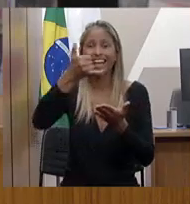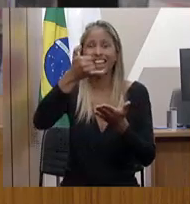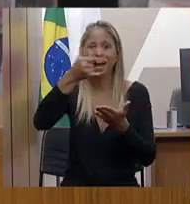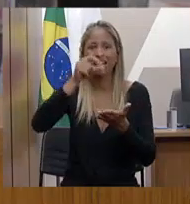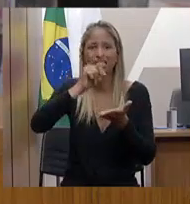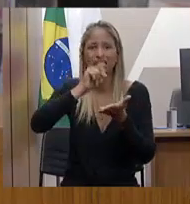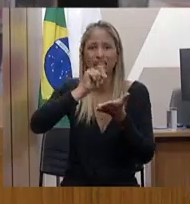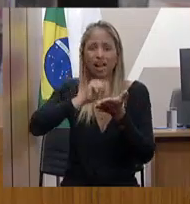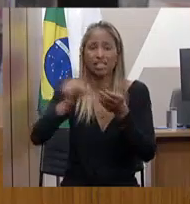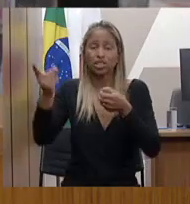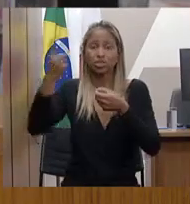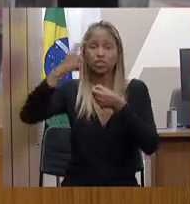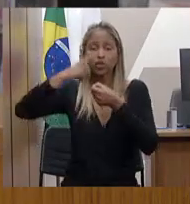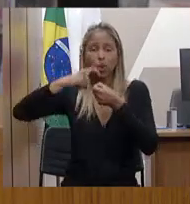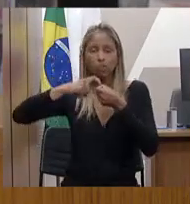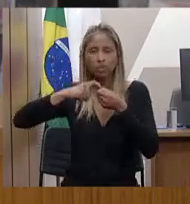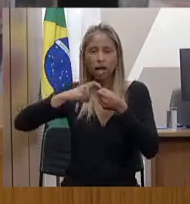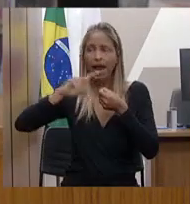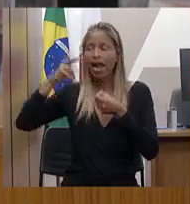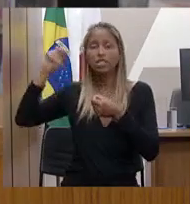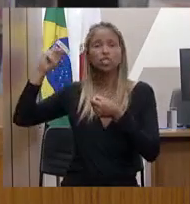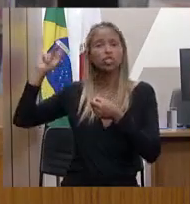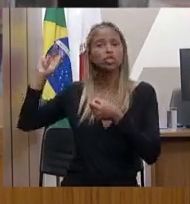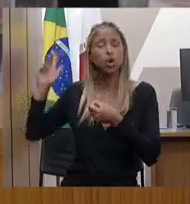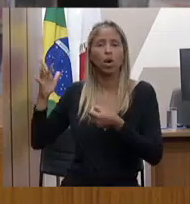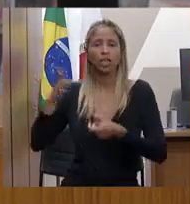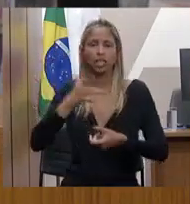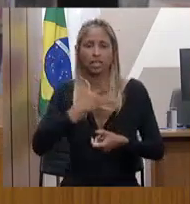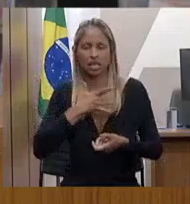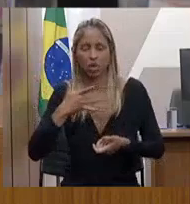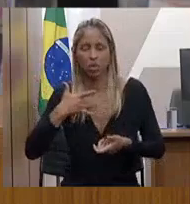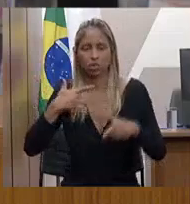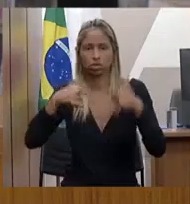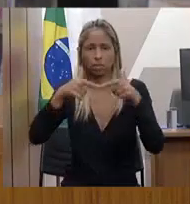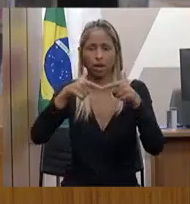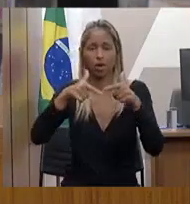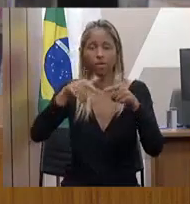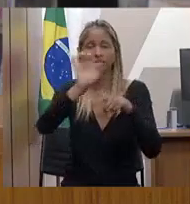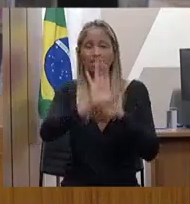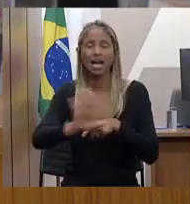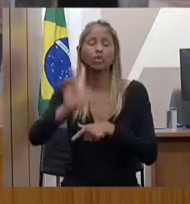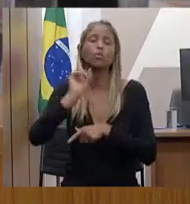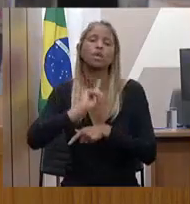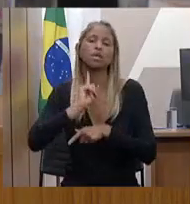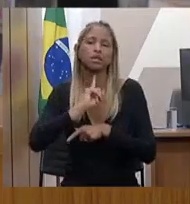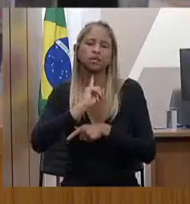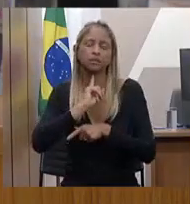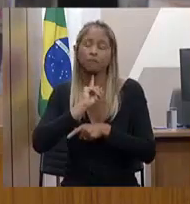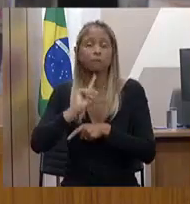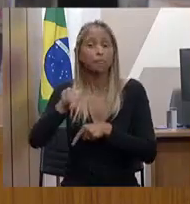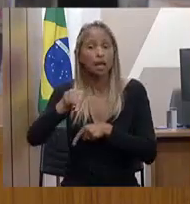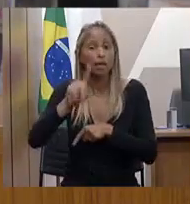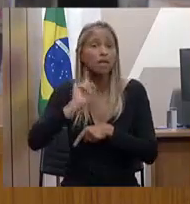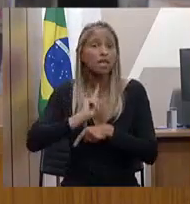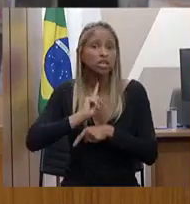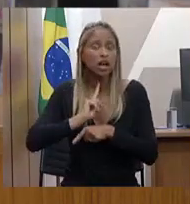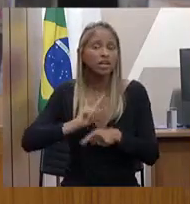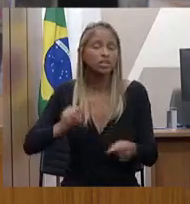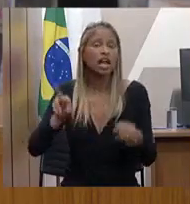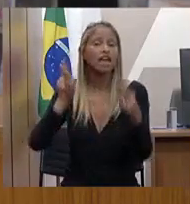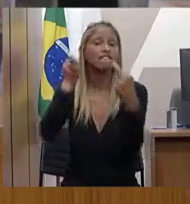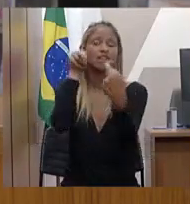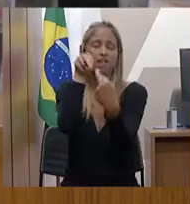do retrocesso de toda a história da saúde do Trabalhador do Estado de Minas Gerais Minas Gerais é referência do Brasil